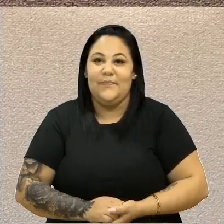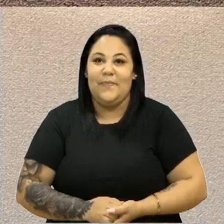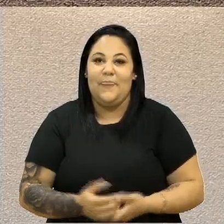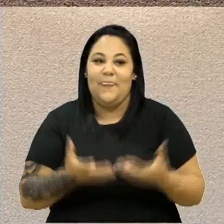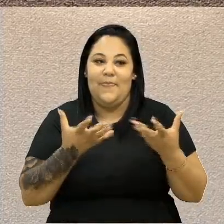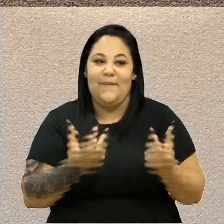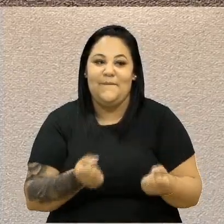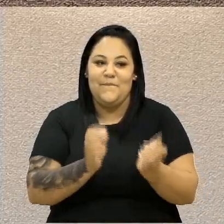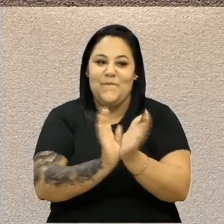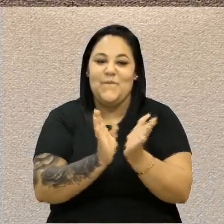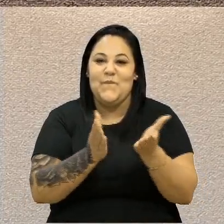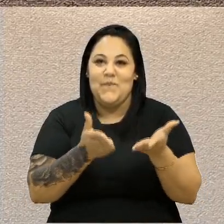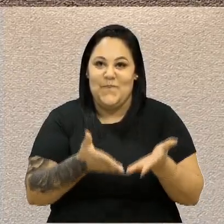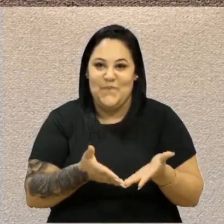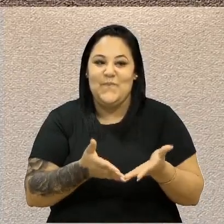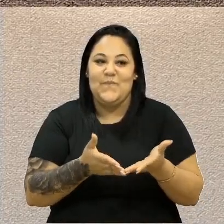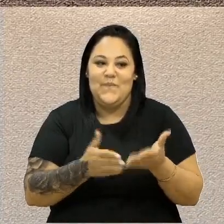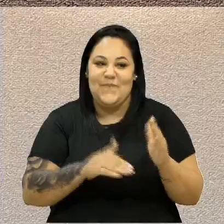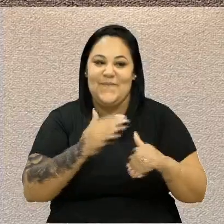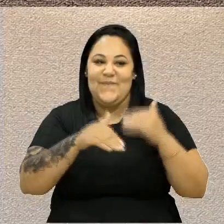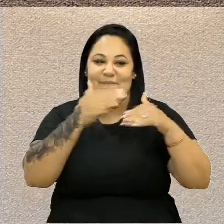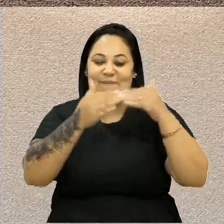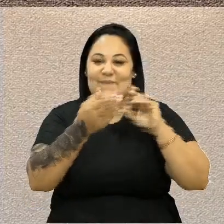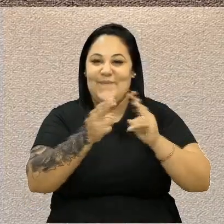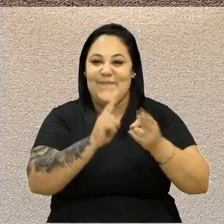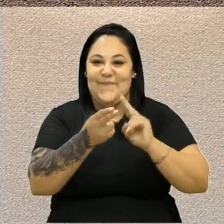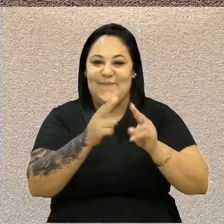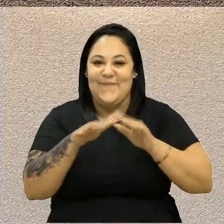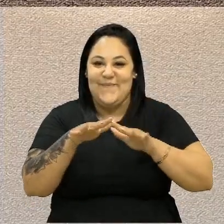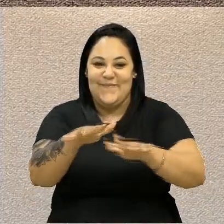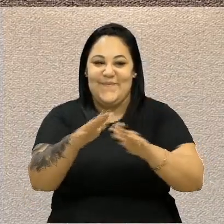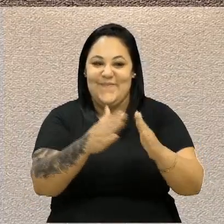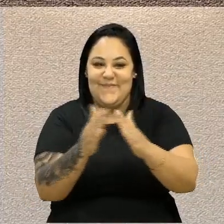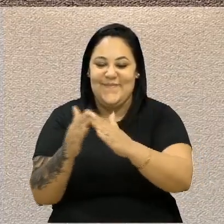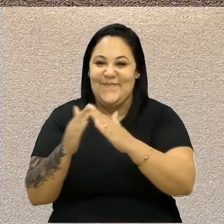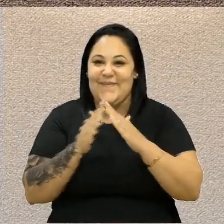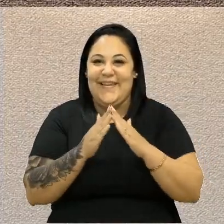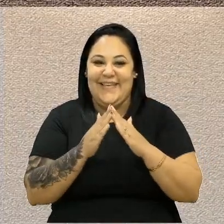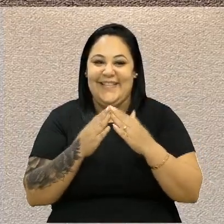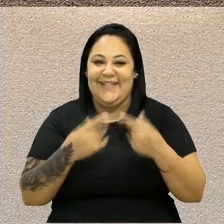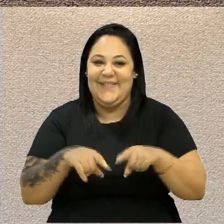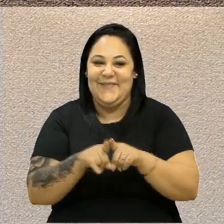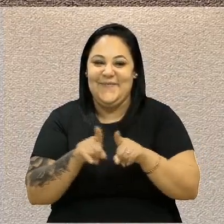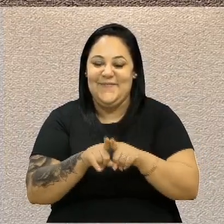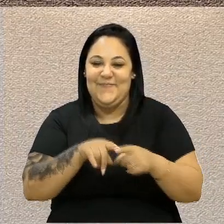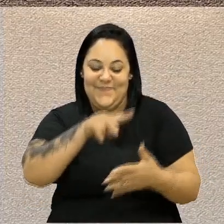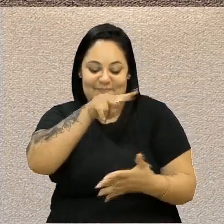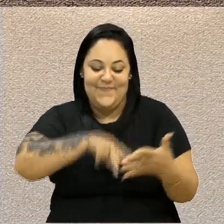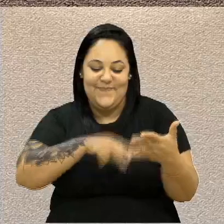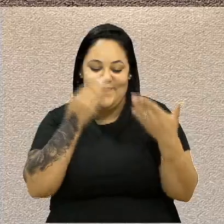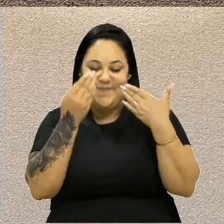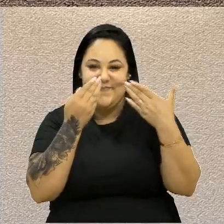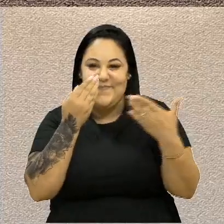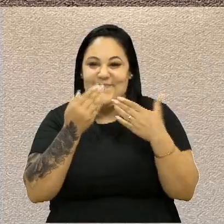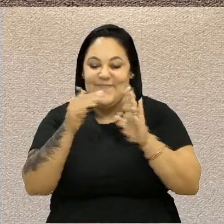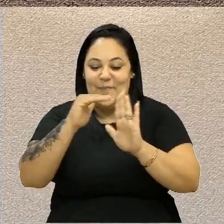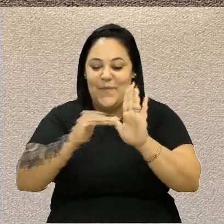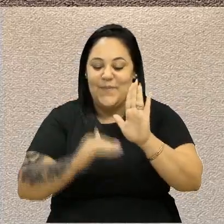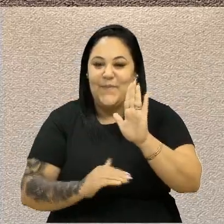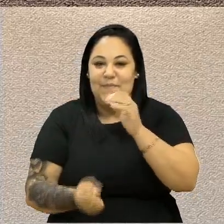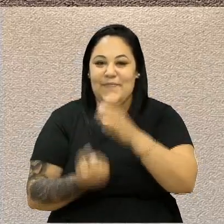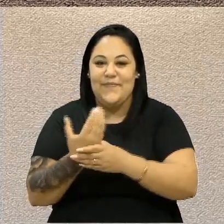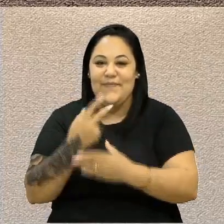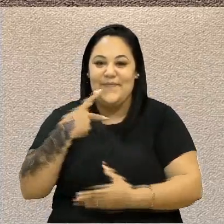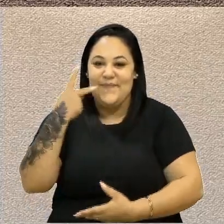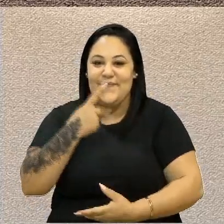Recebe esta Comissão de Desenvolvimento Urbano, Transporte e Habitação para análise e parecer do projeto de lei supramencionado, de autoria da